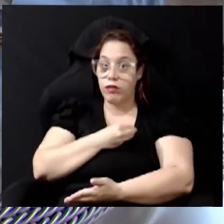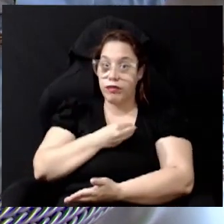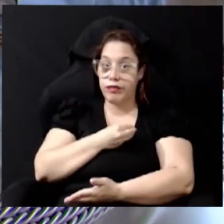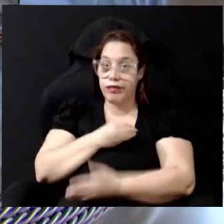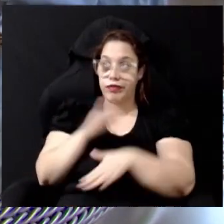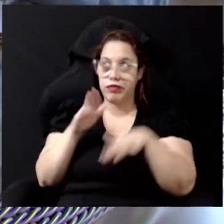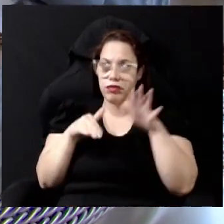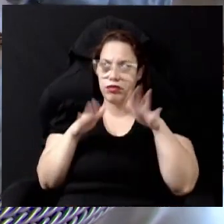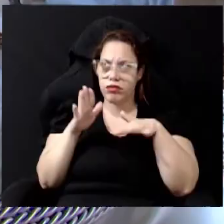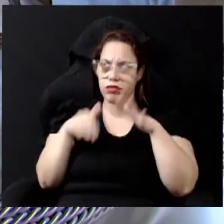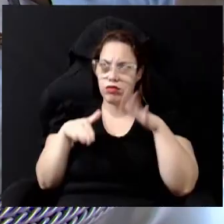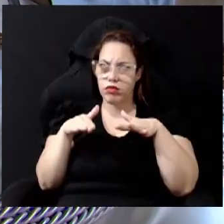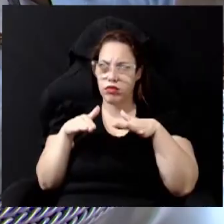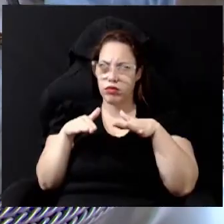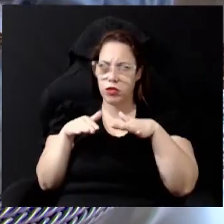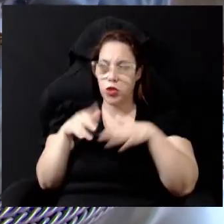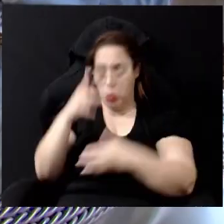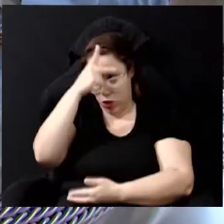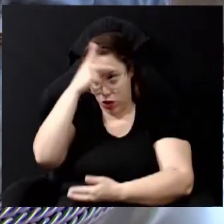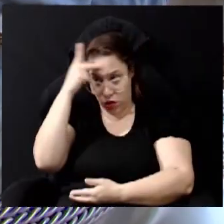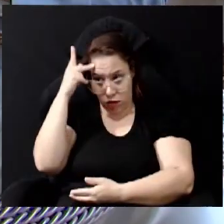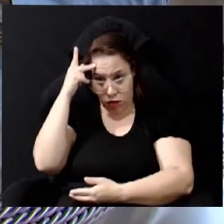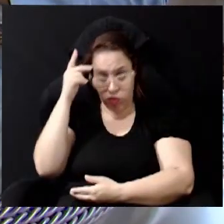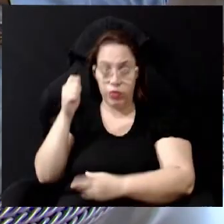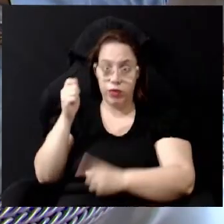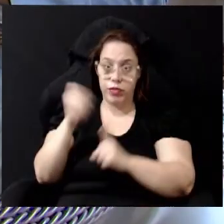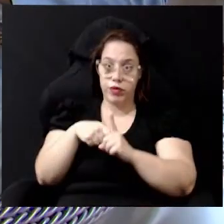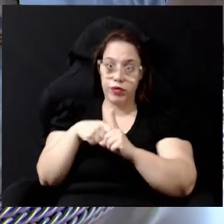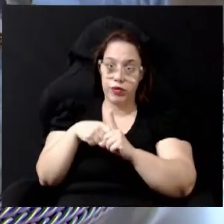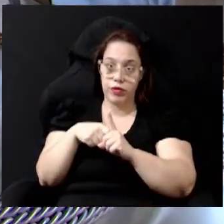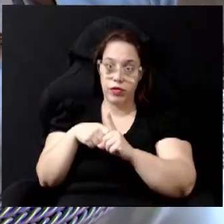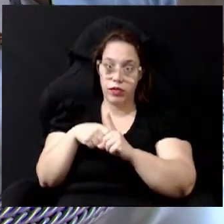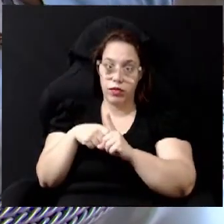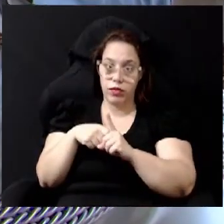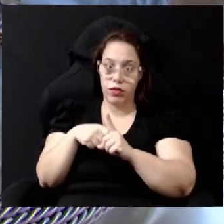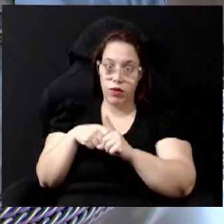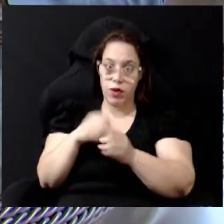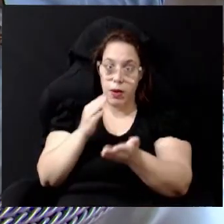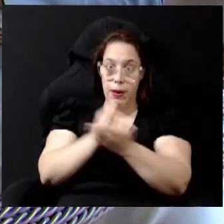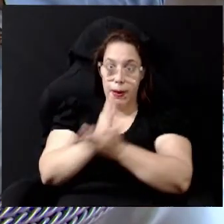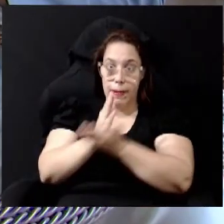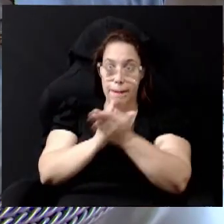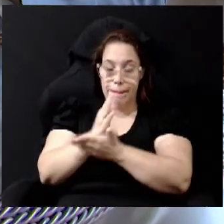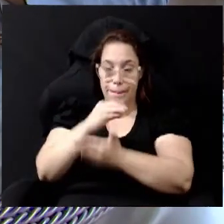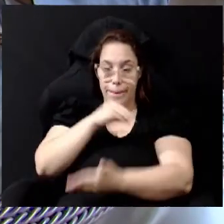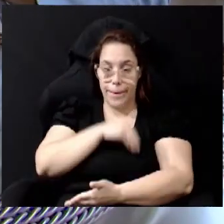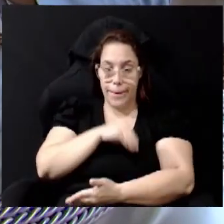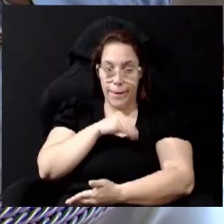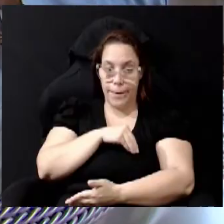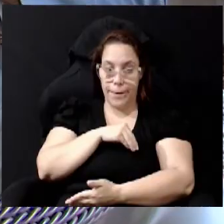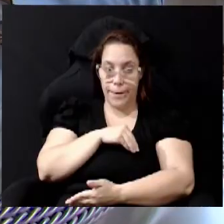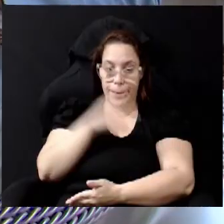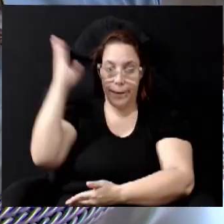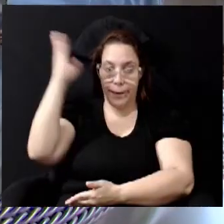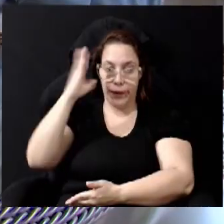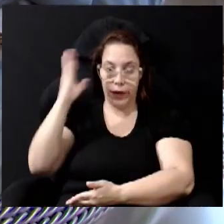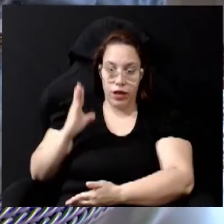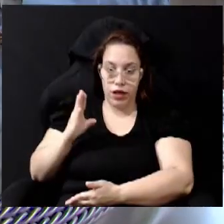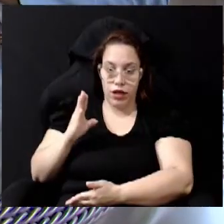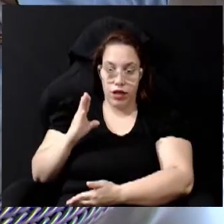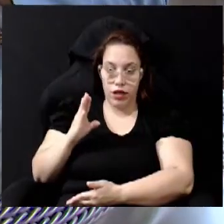per capita mensal de meio salário mínimo. Então, a maioria das famílias brasileiras tem uma renda média